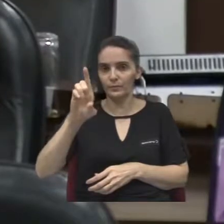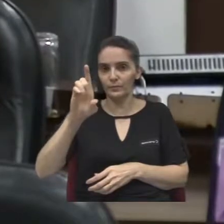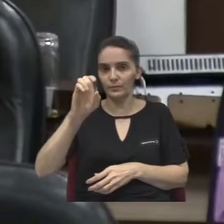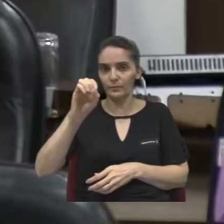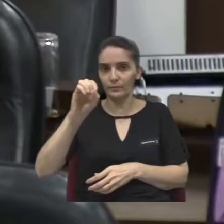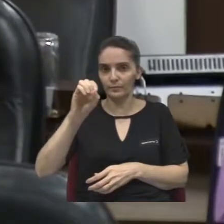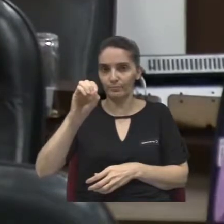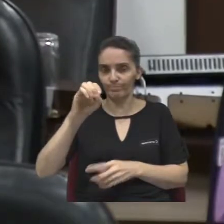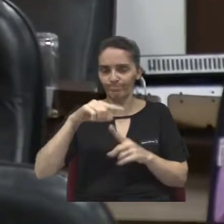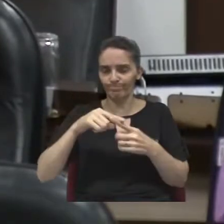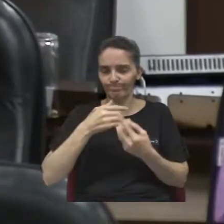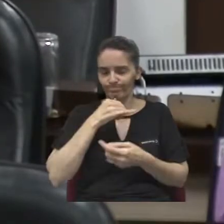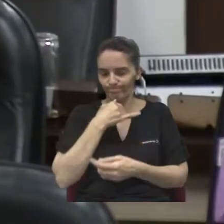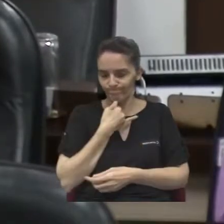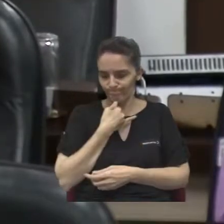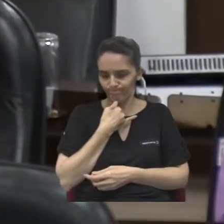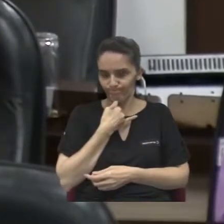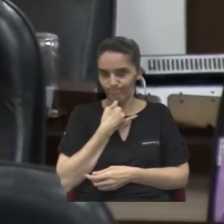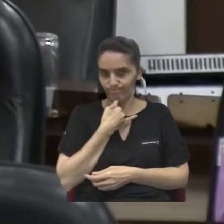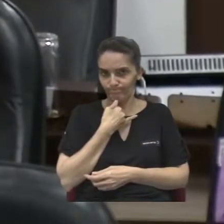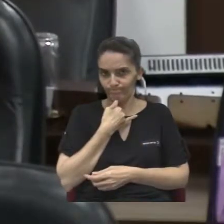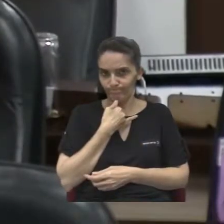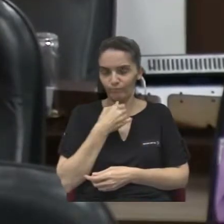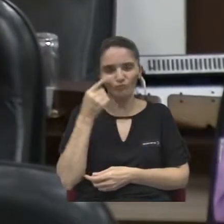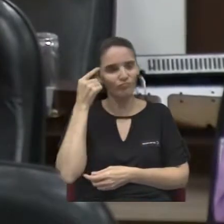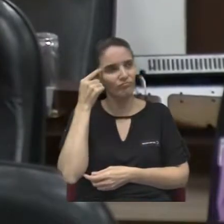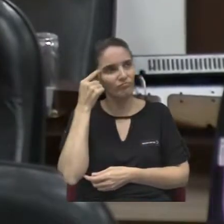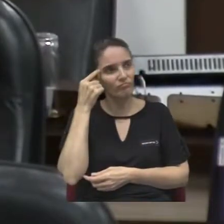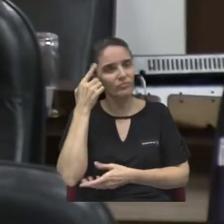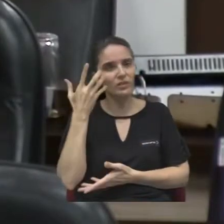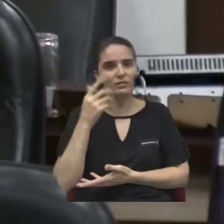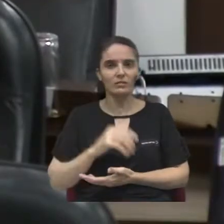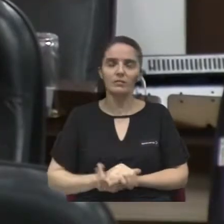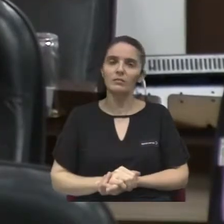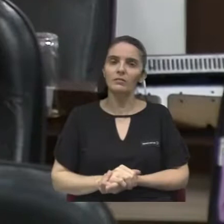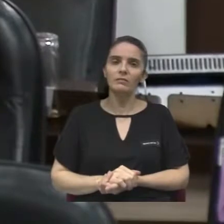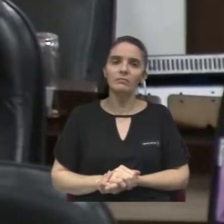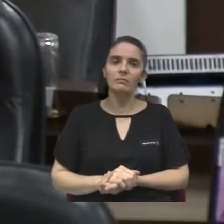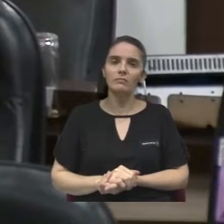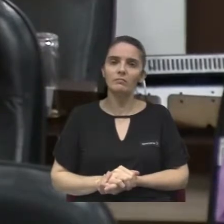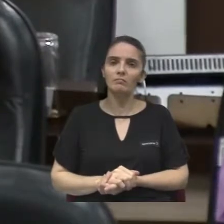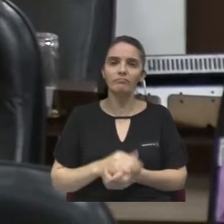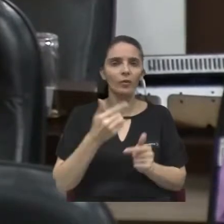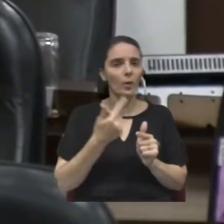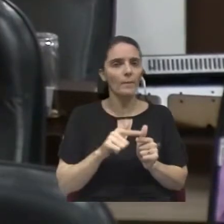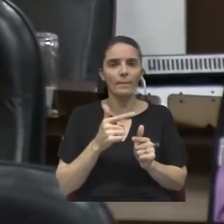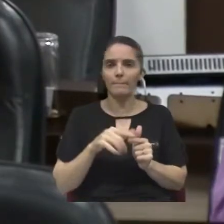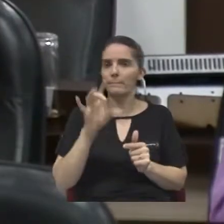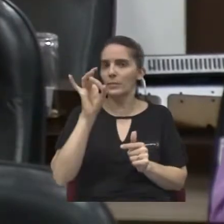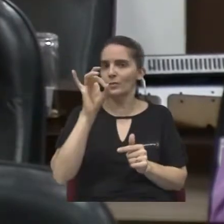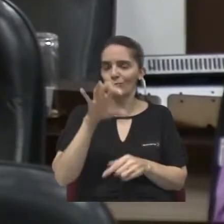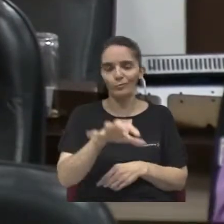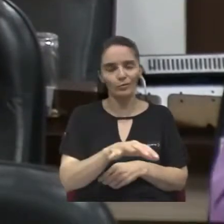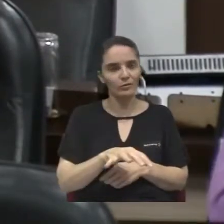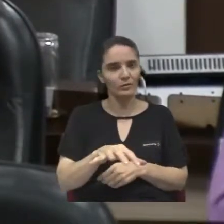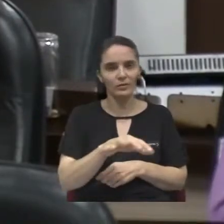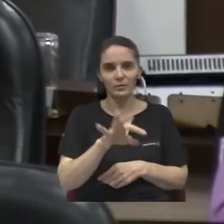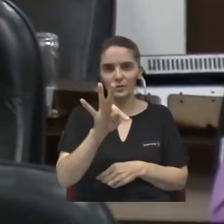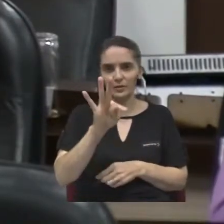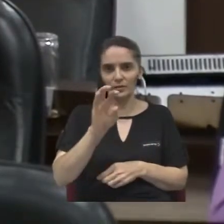Mas eu fico triste, e pensando aqui agora há pouco, que nós não temos esse problema só na Praça Toledo Barros, né,